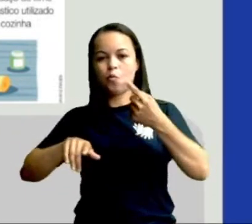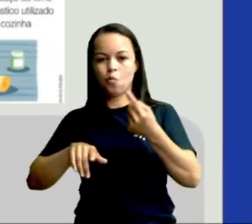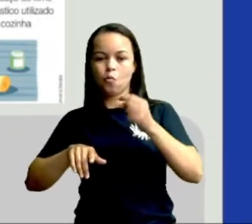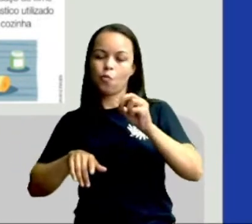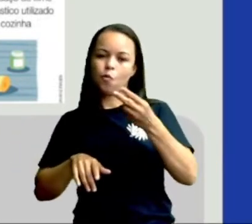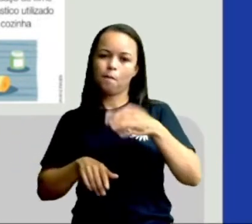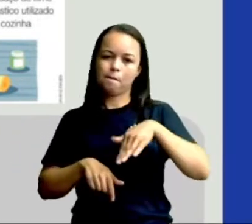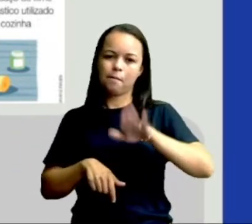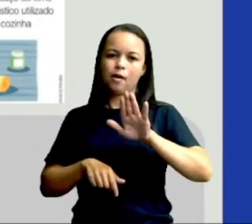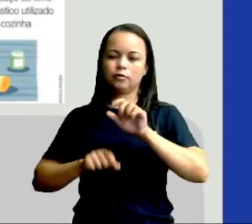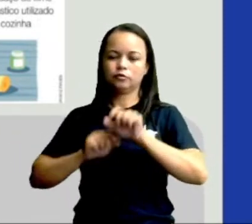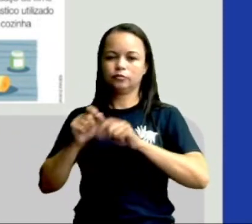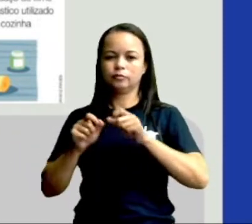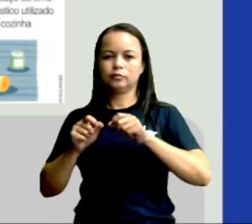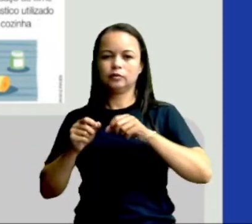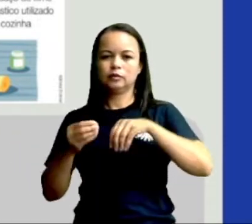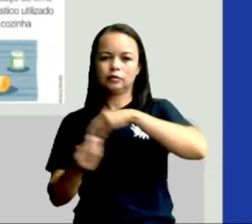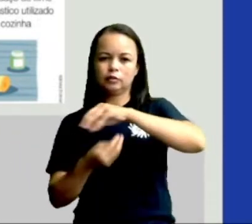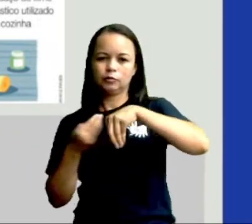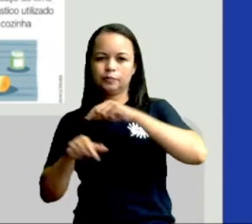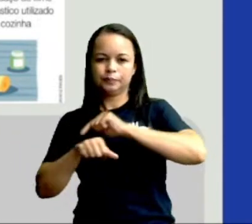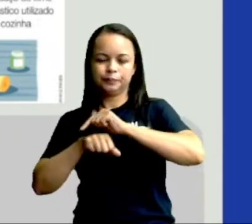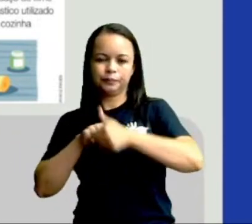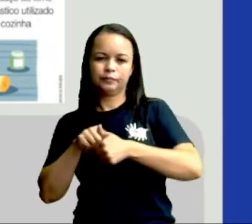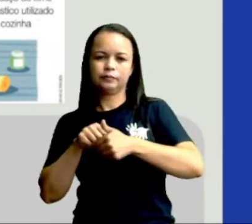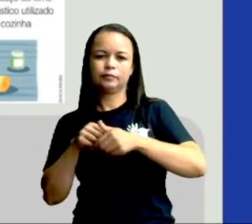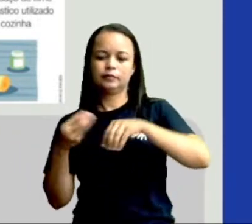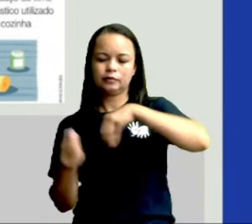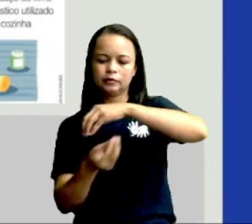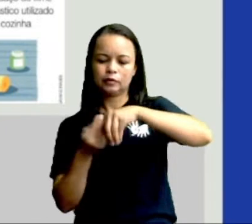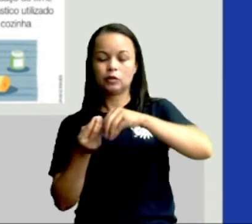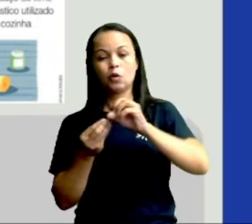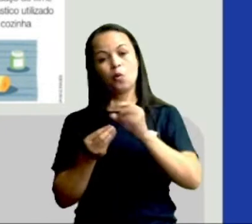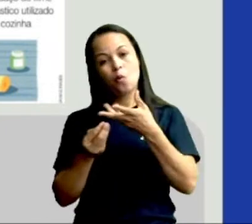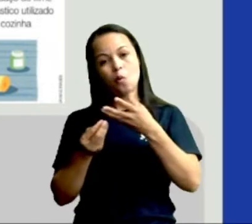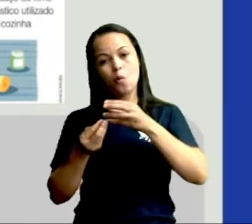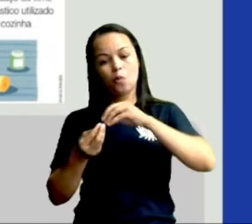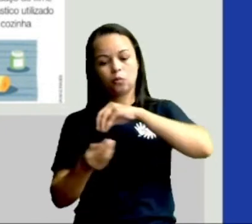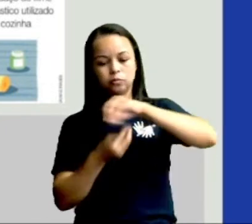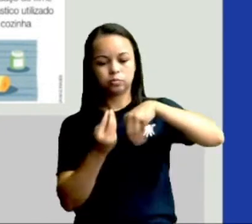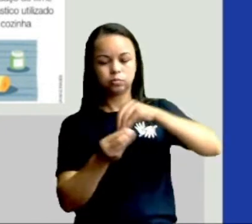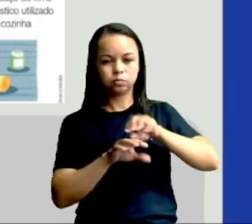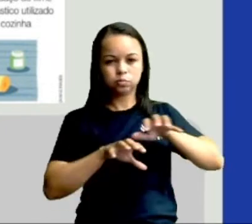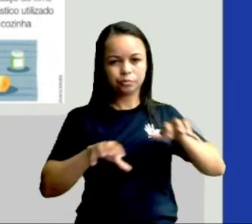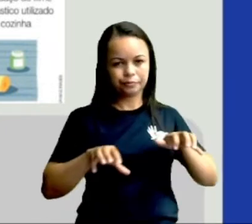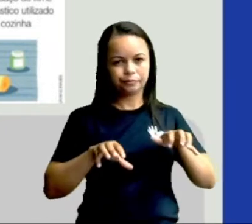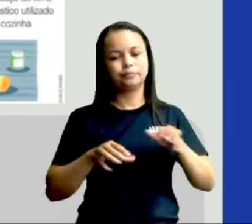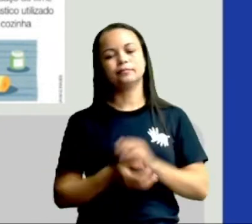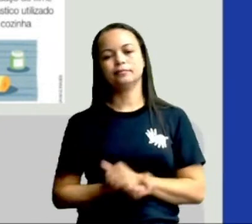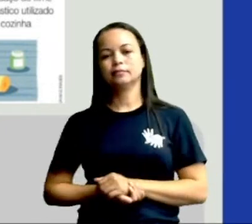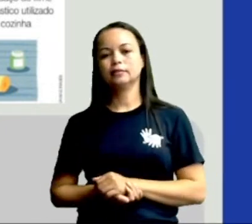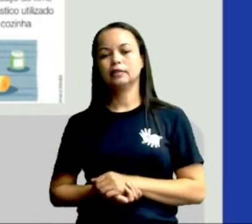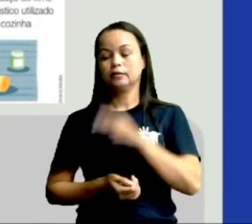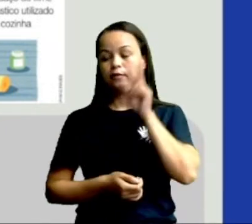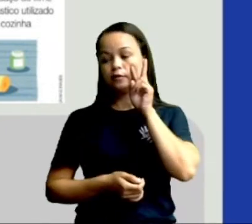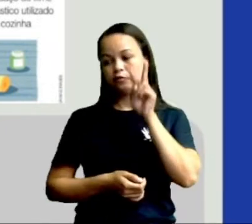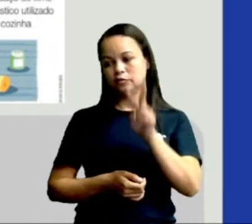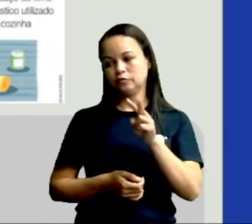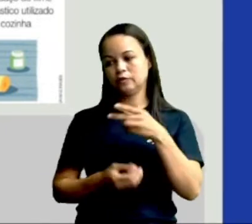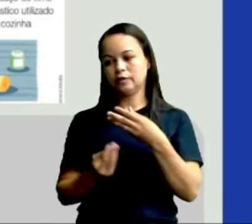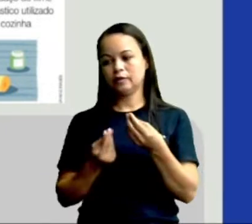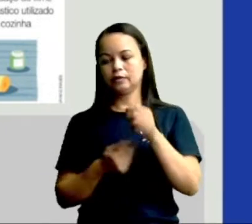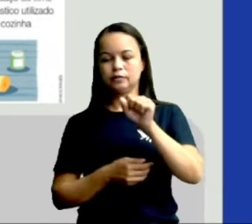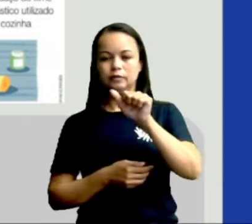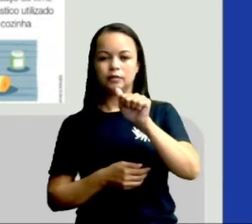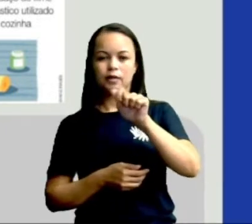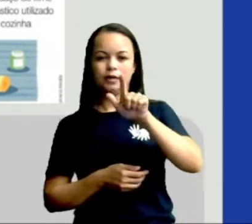de substância que formam uma mistura, seja ela homogênea ou heterogênea. E a gente vê aí, né, as